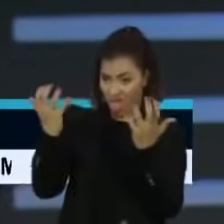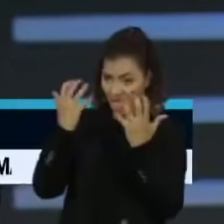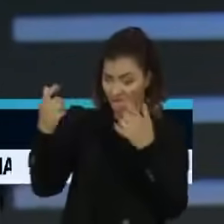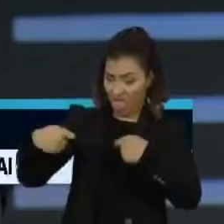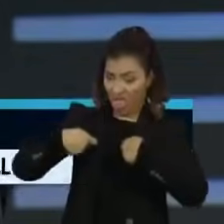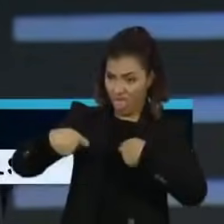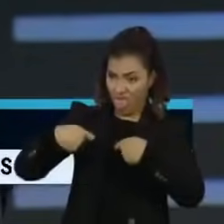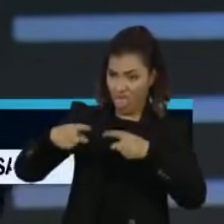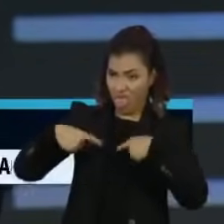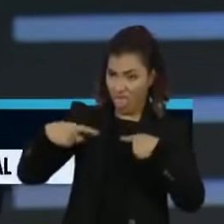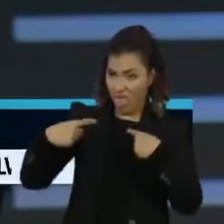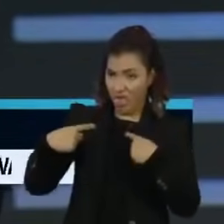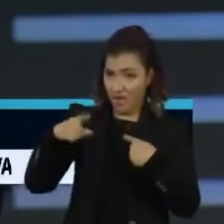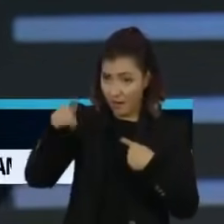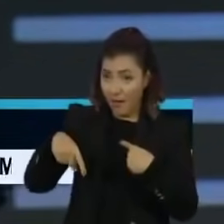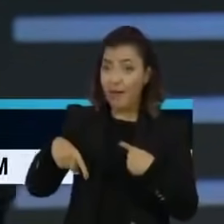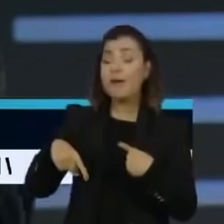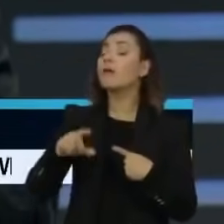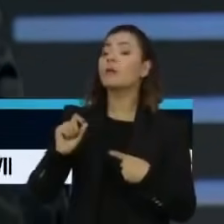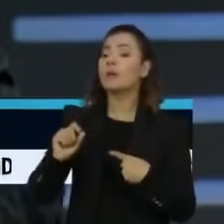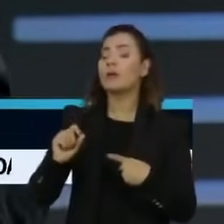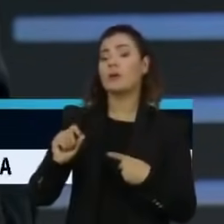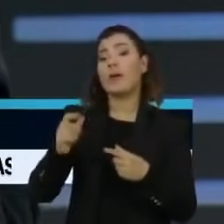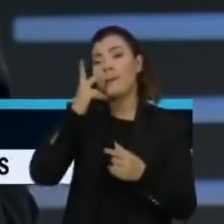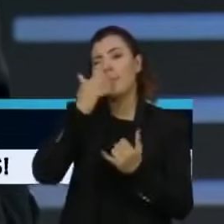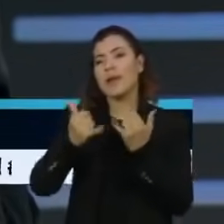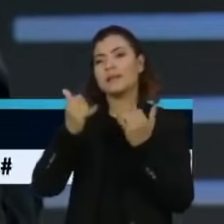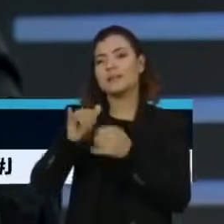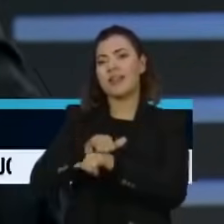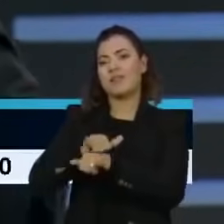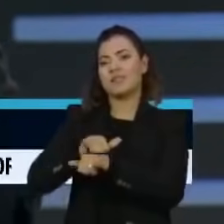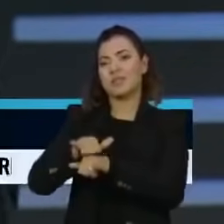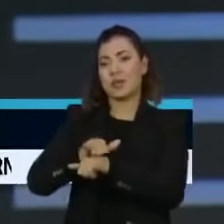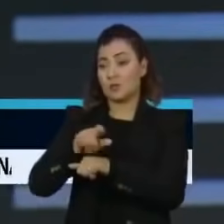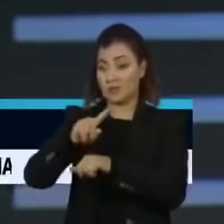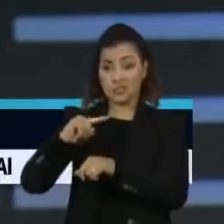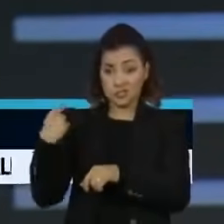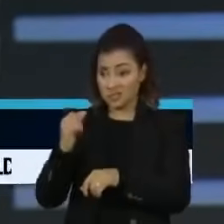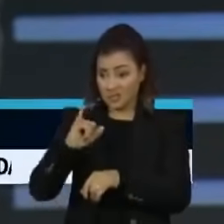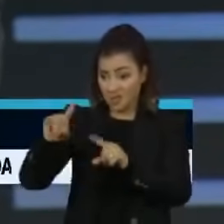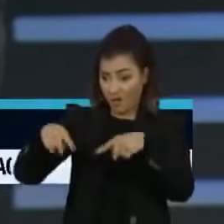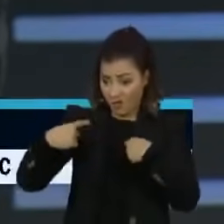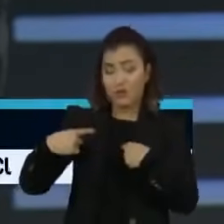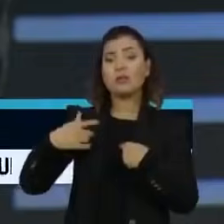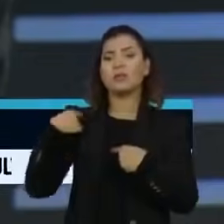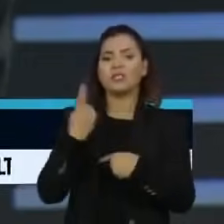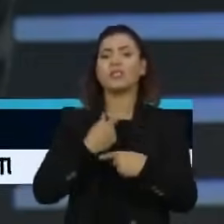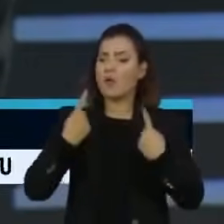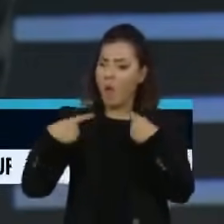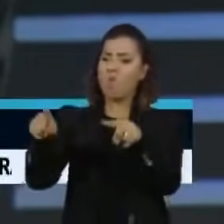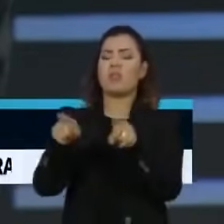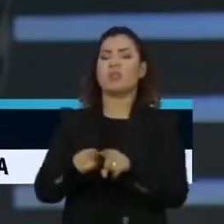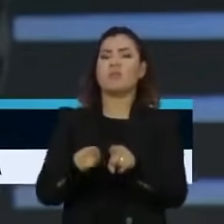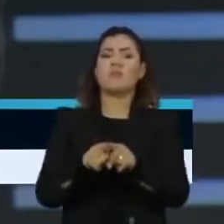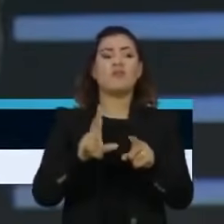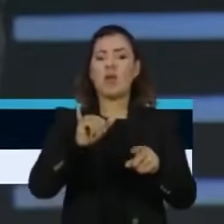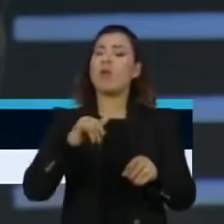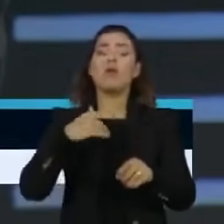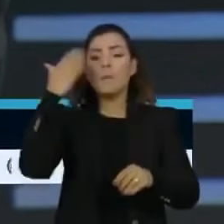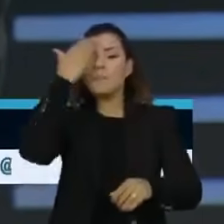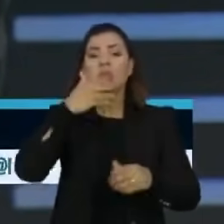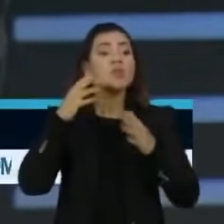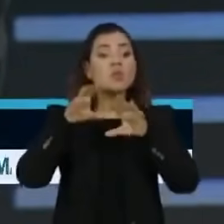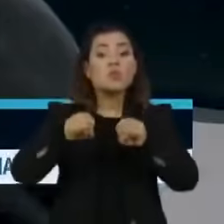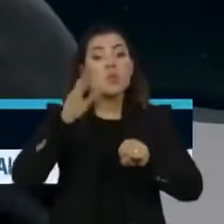um pouco a impressão que dá o seu lava-jato Vamos sim vamos se juntar e vamos segurar o risco é assim que eu acho que ele vai